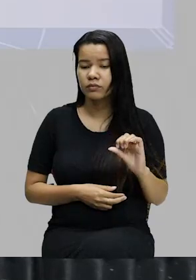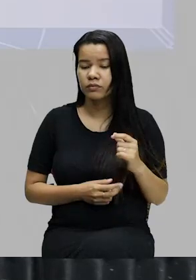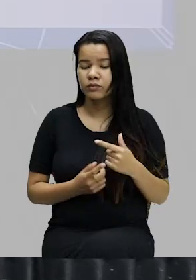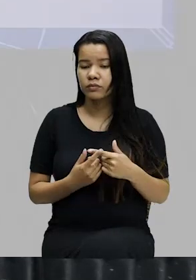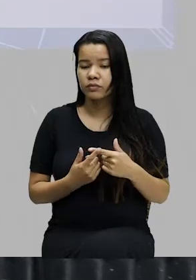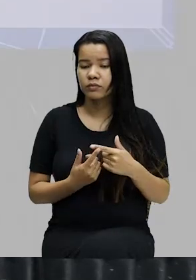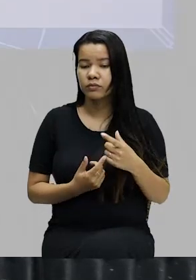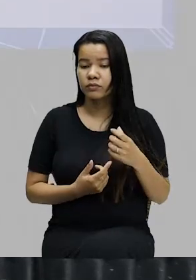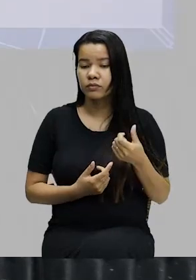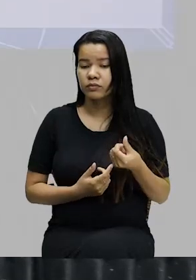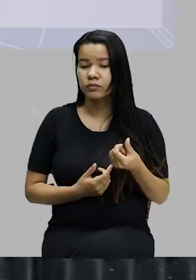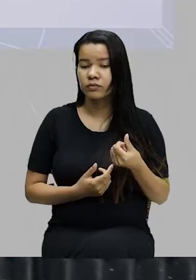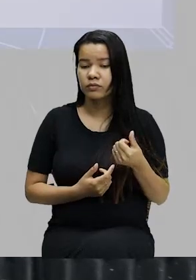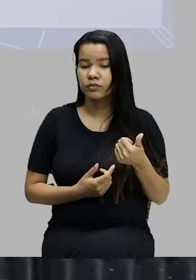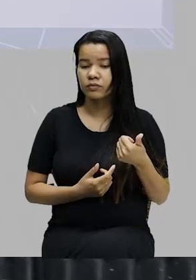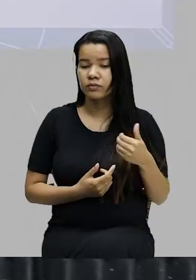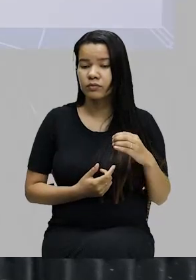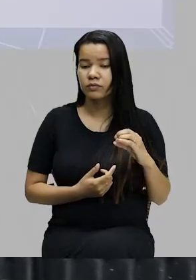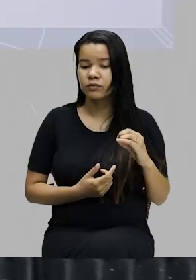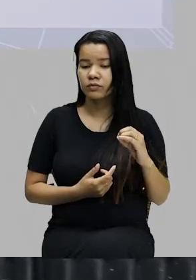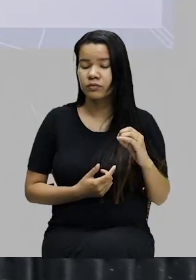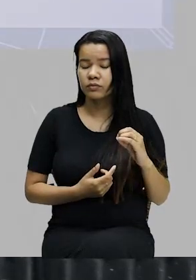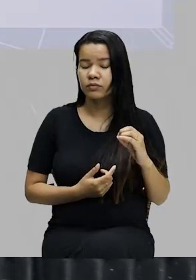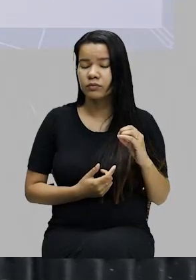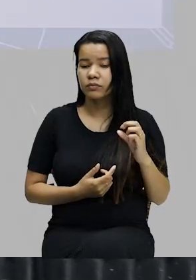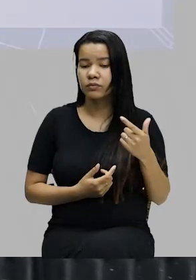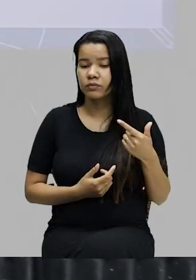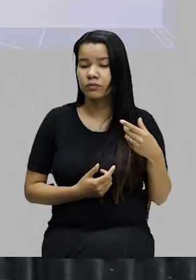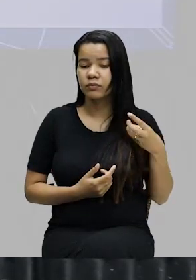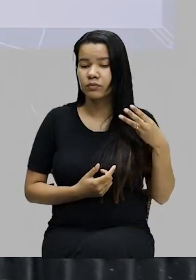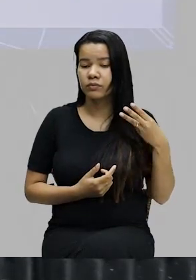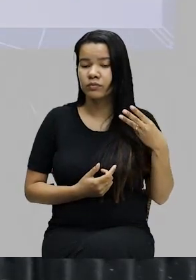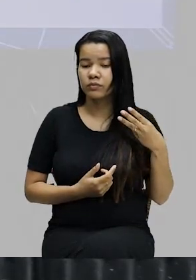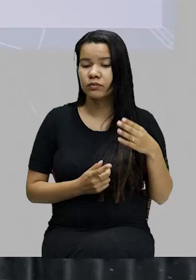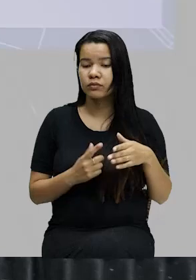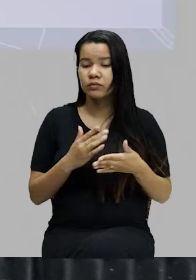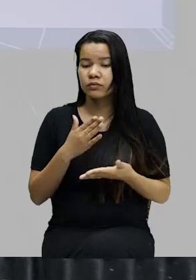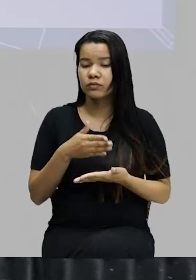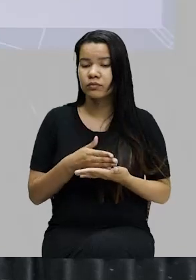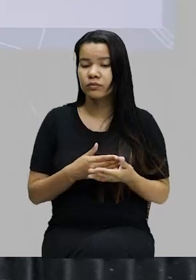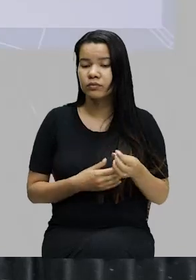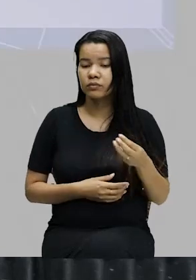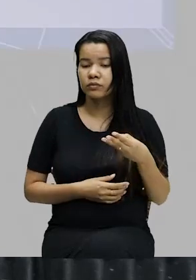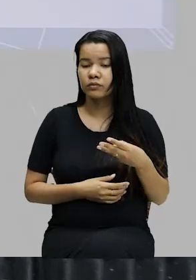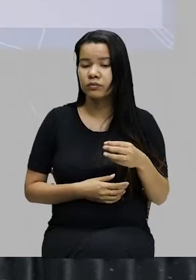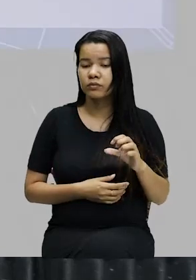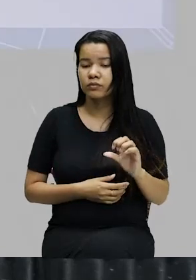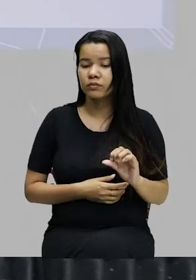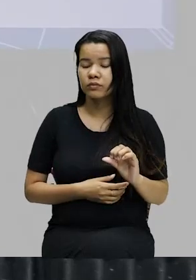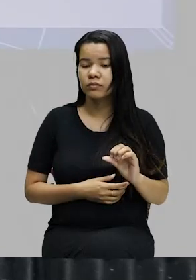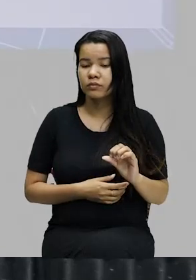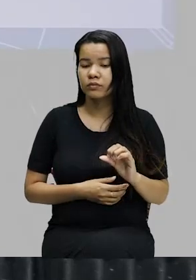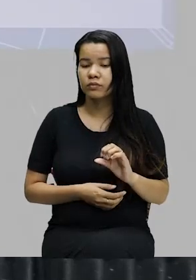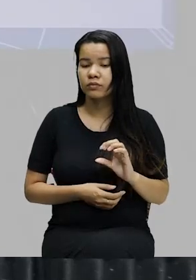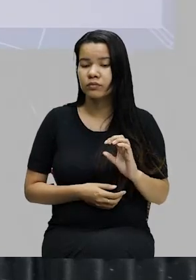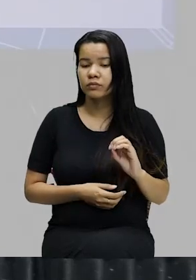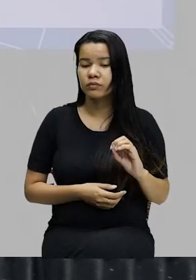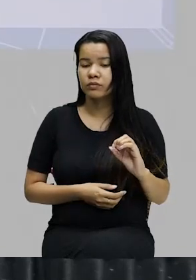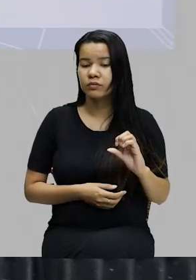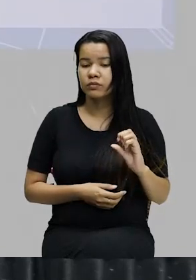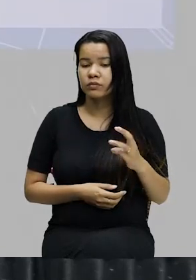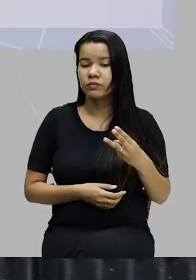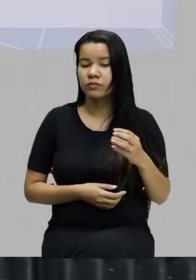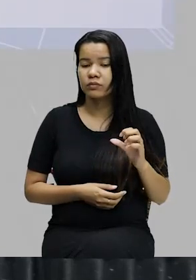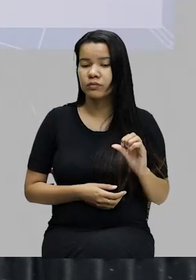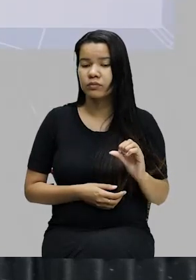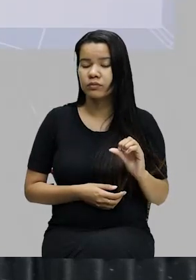6 vezes 10 elevado a 23, dividido por 39. Dividindo 0,39 por